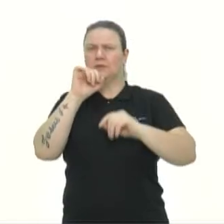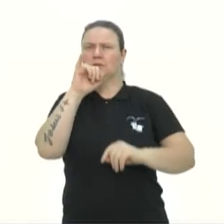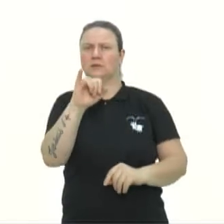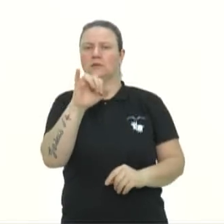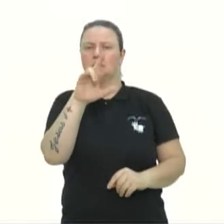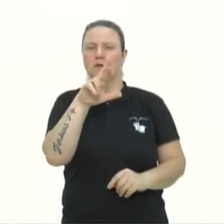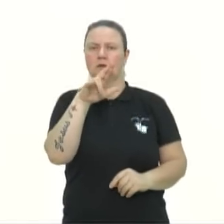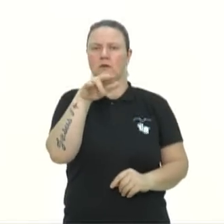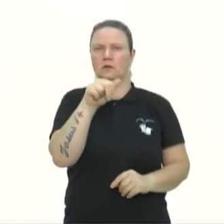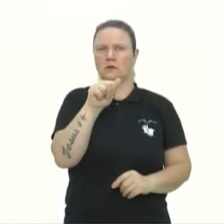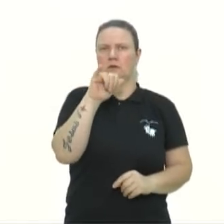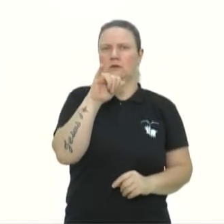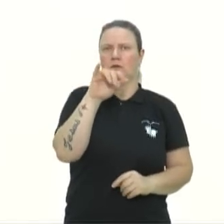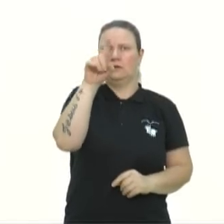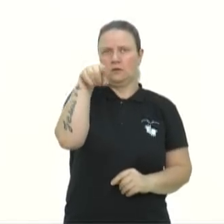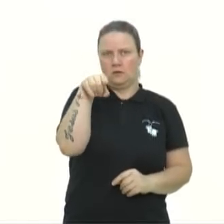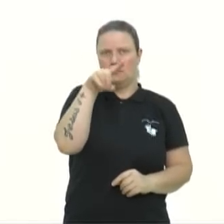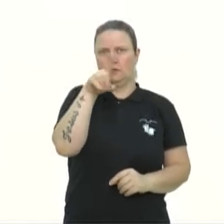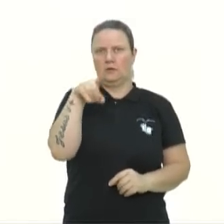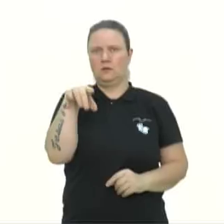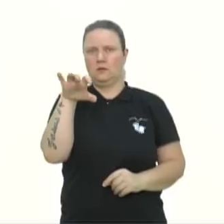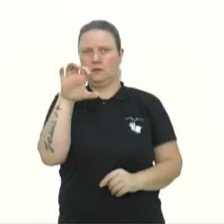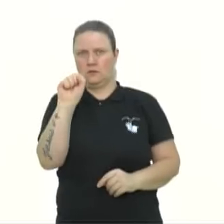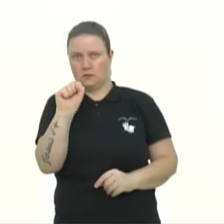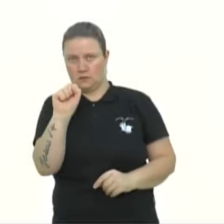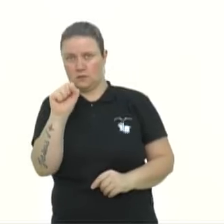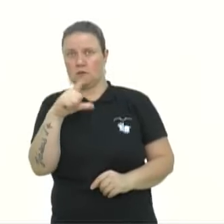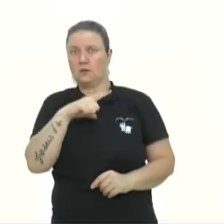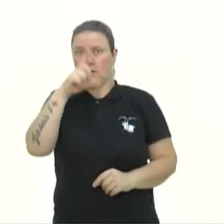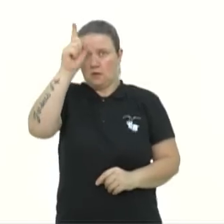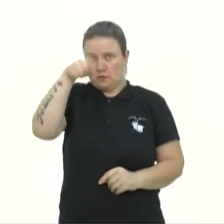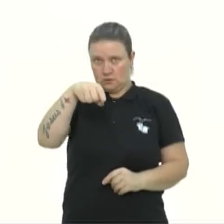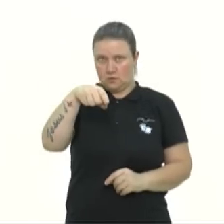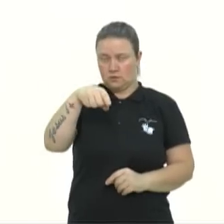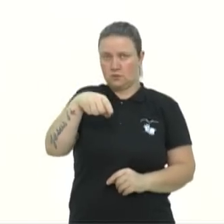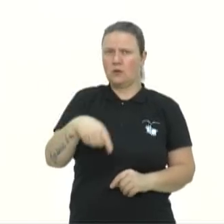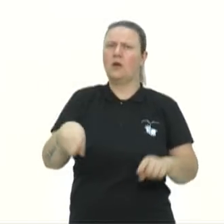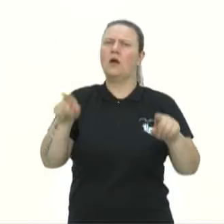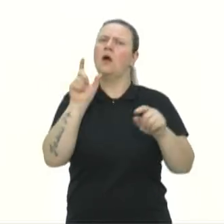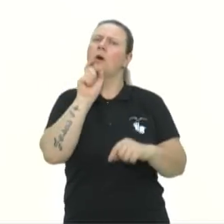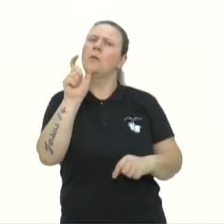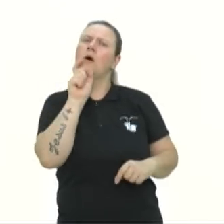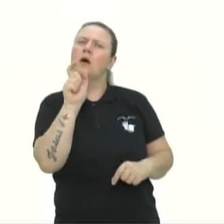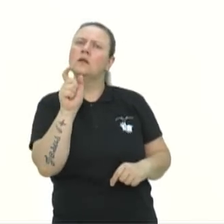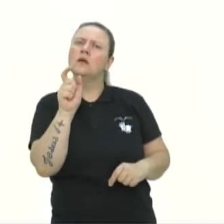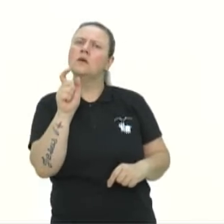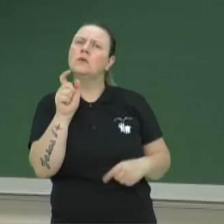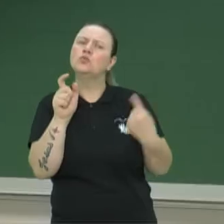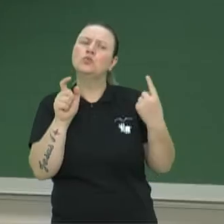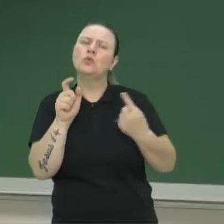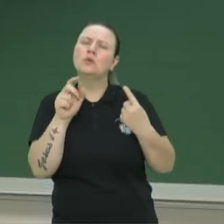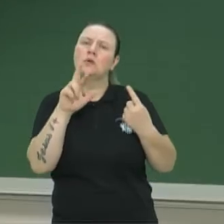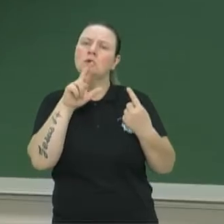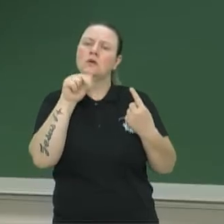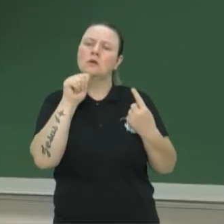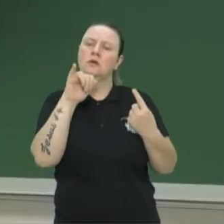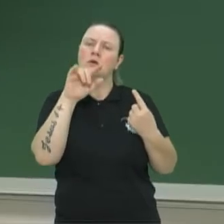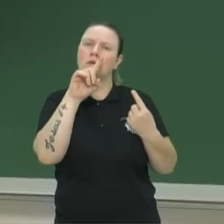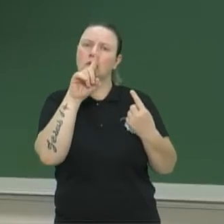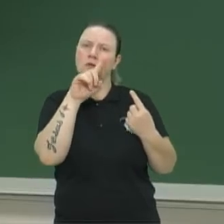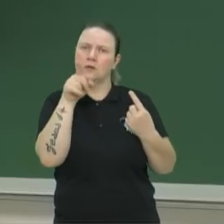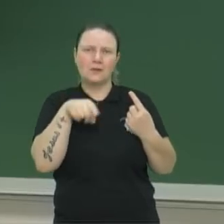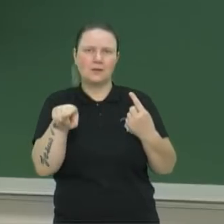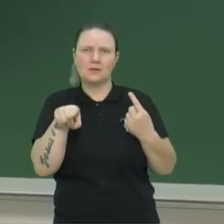acento, a palavra raiz também tem? Olha que curiosidade. Não, né?